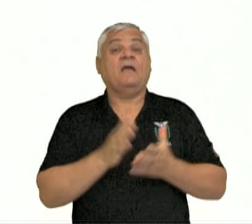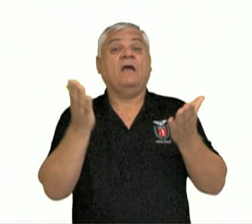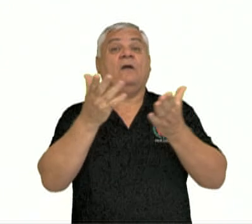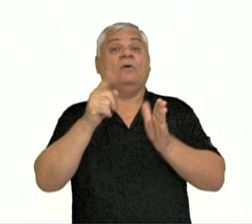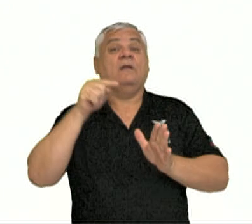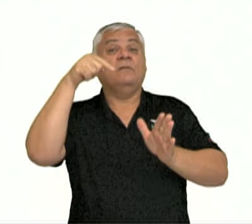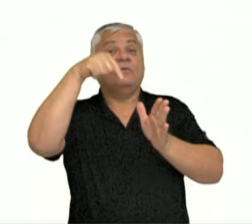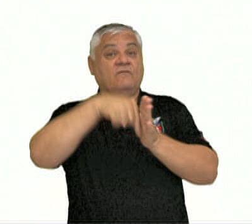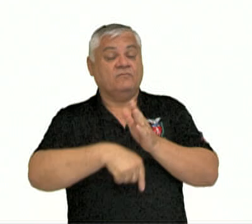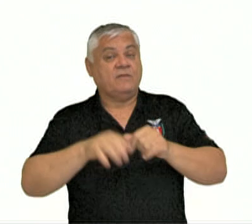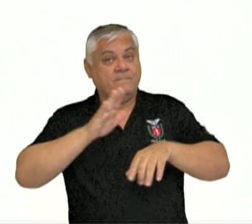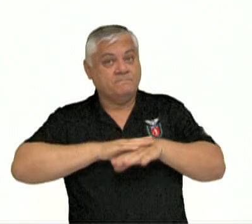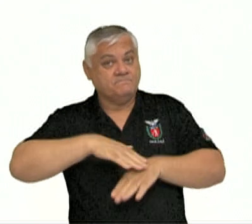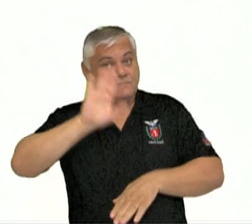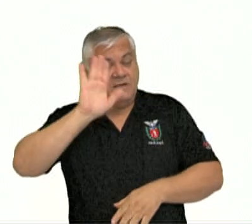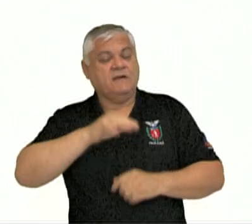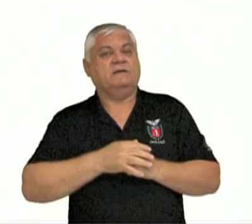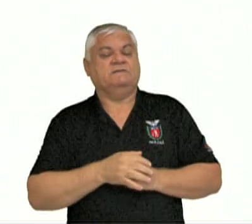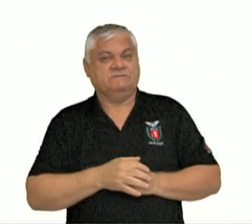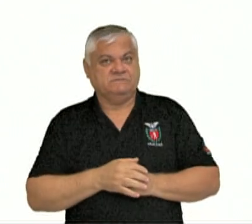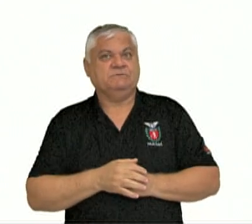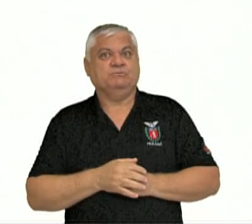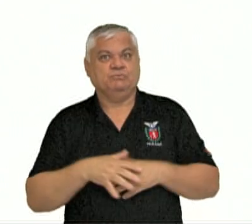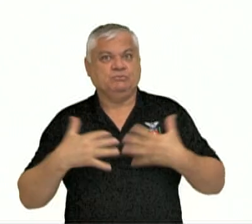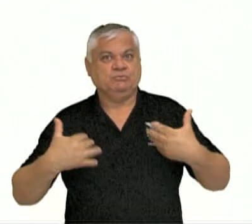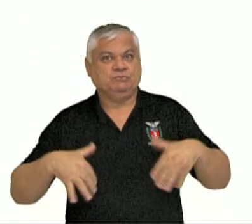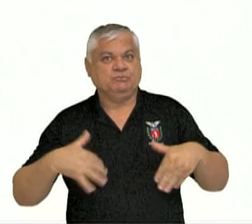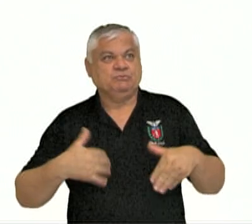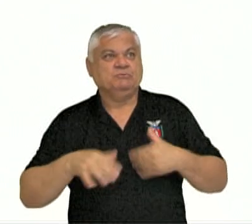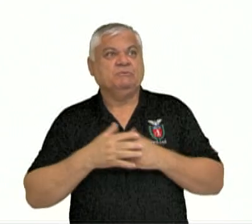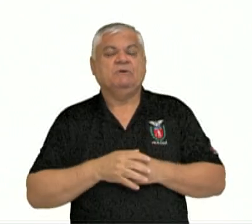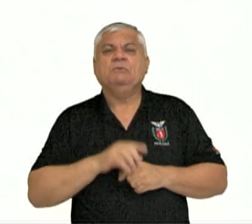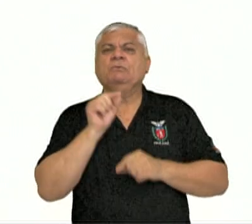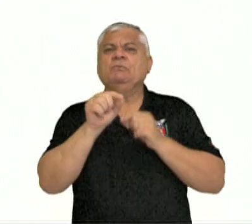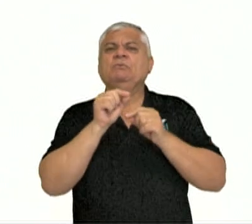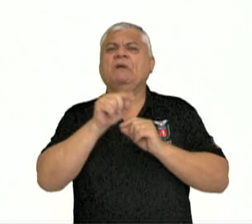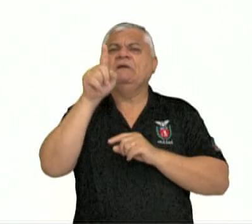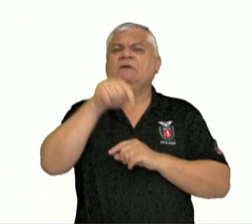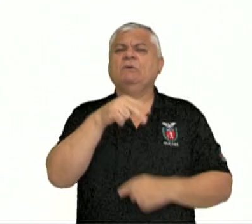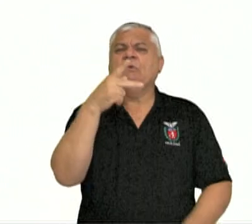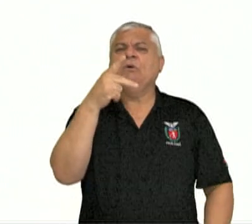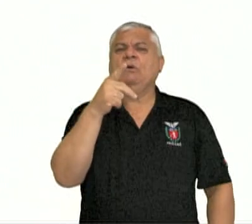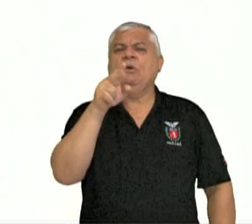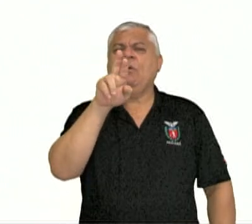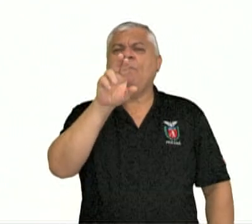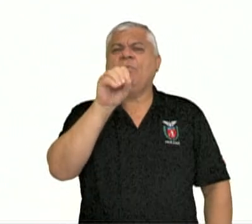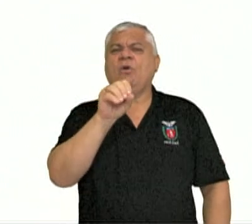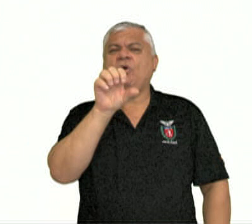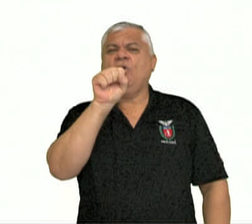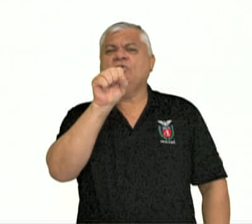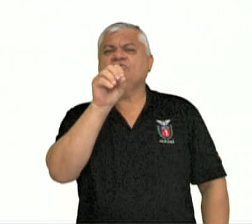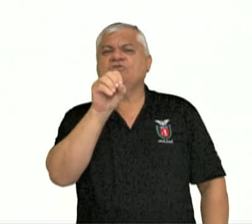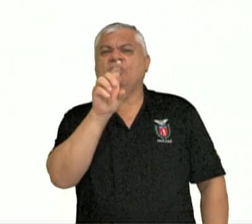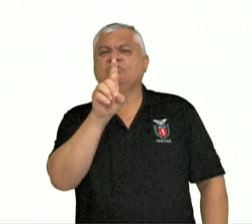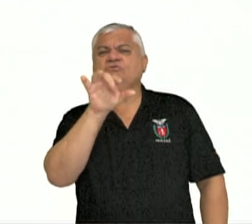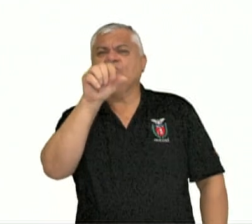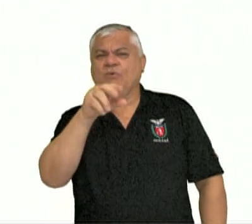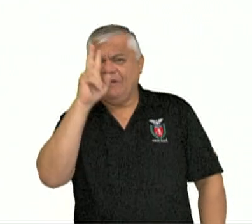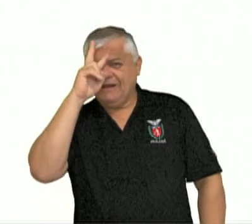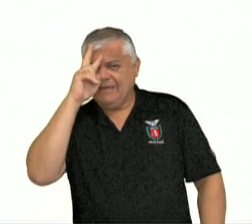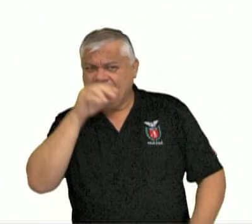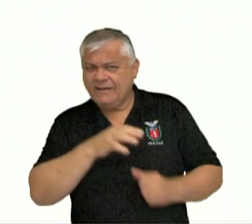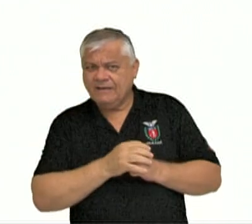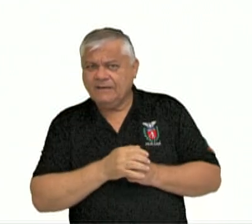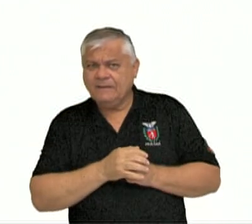Vamos aprofundar, então, um pouquinho nossos conhecimentos. O que é o acento prosódico? Você lembra?